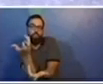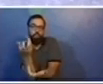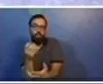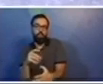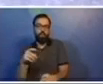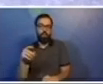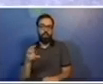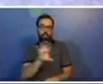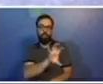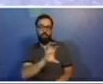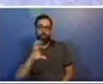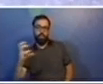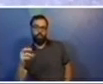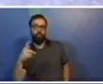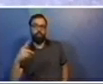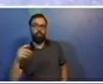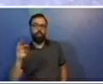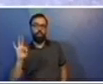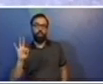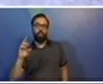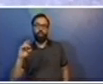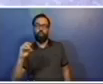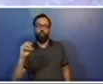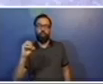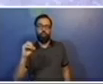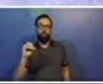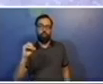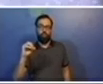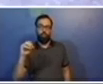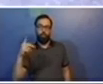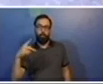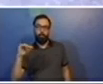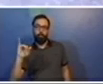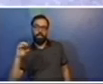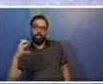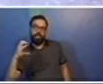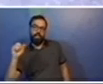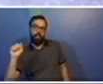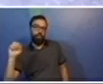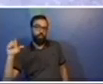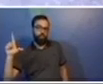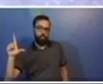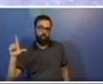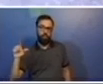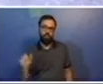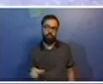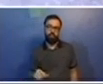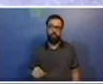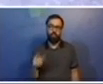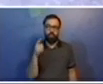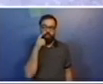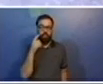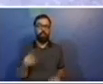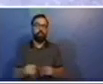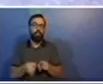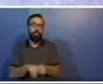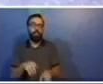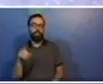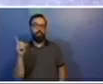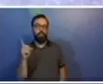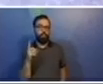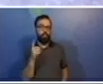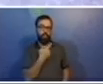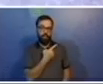pteridófitas, de samambaias, né? Outras pteridófitas, as avencas, também é muito comum